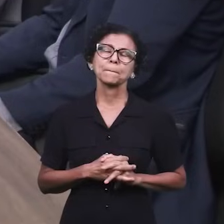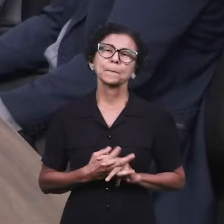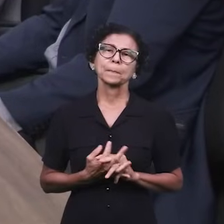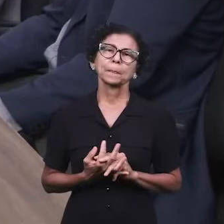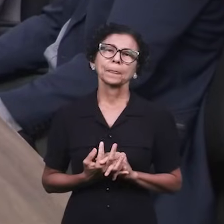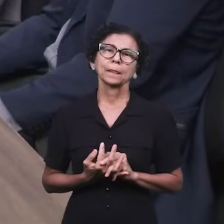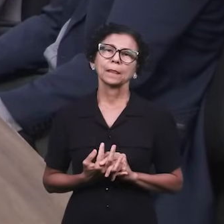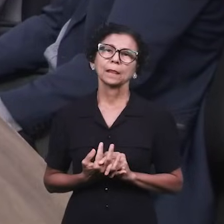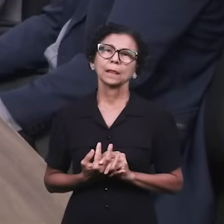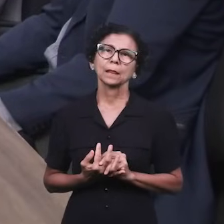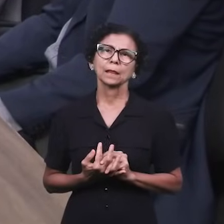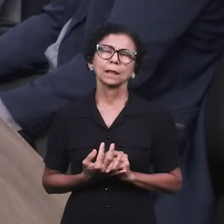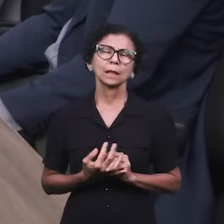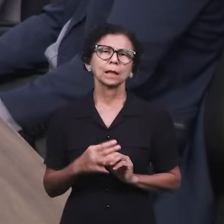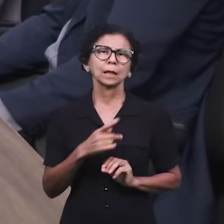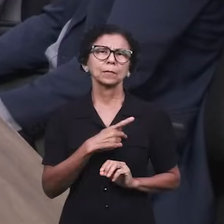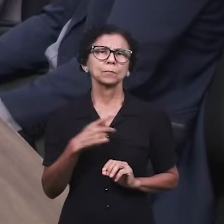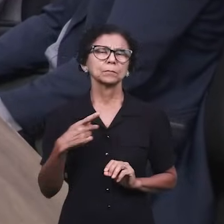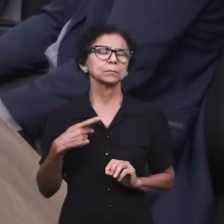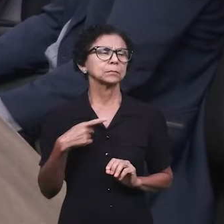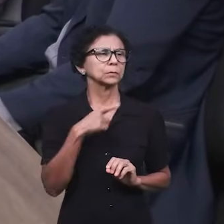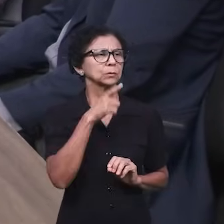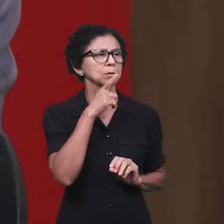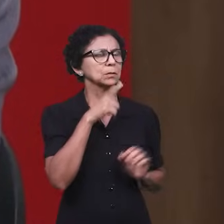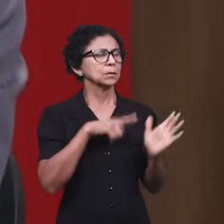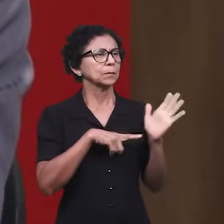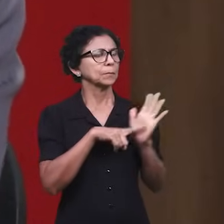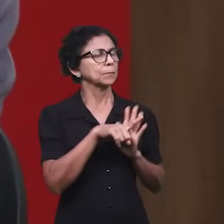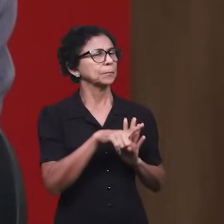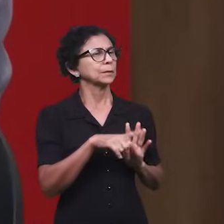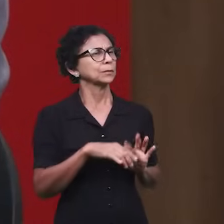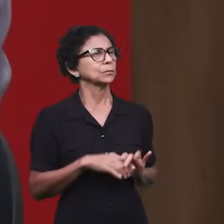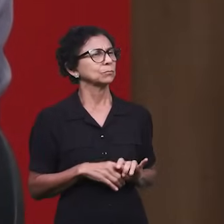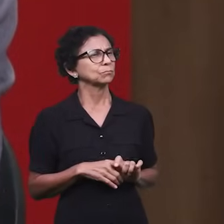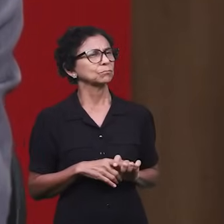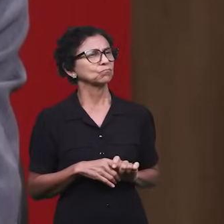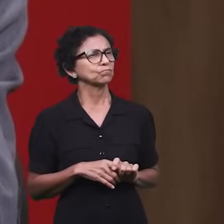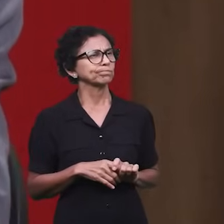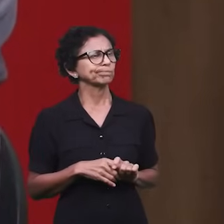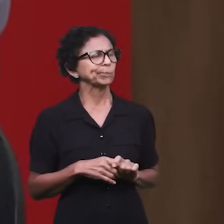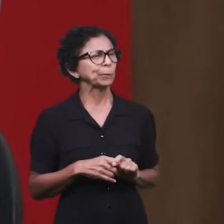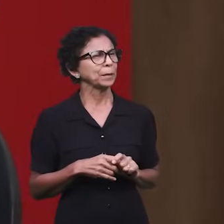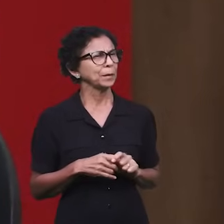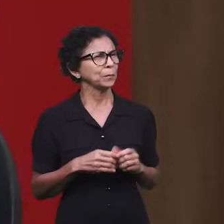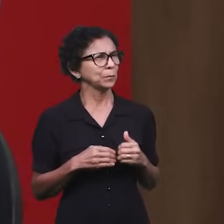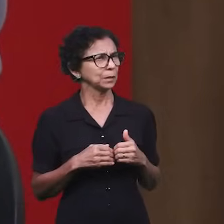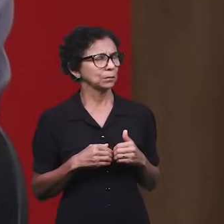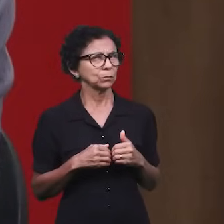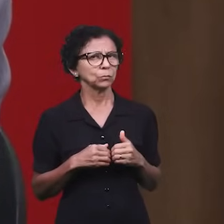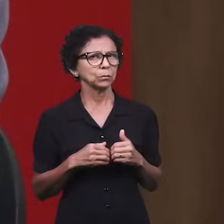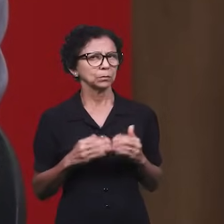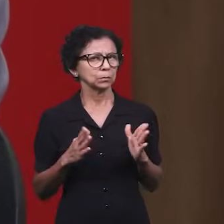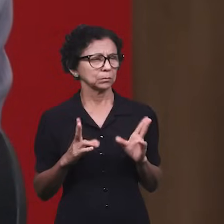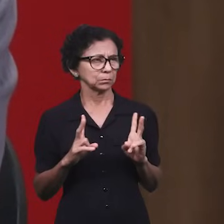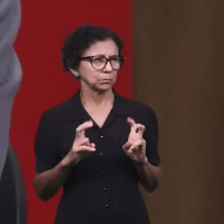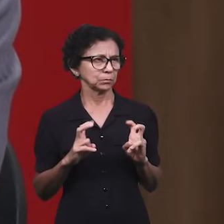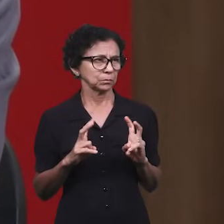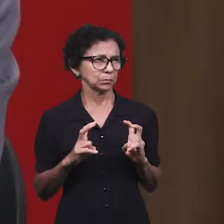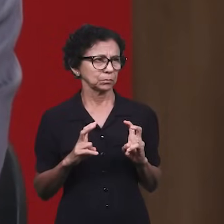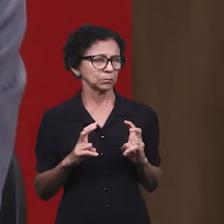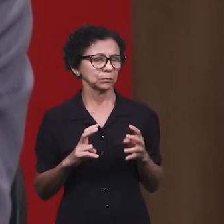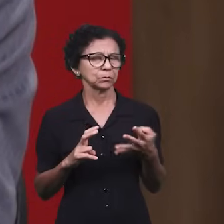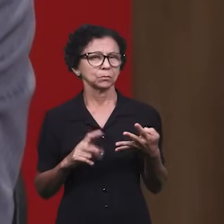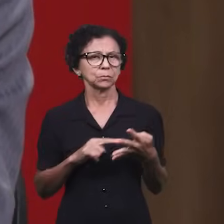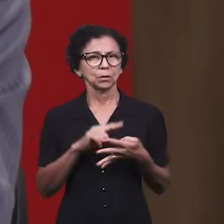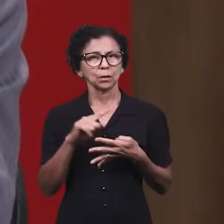aqui uma pergunta para o pastor Gilson. Na verdade, não é nenhuma pergunta, pastor, mas uma introdução a respeito desse assunto